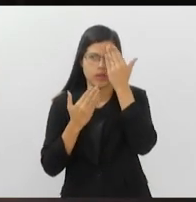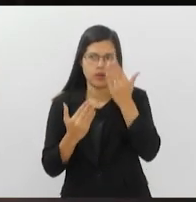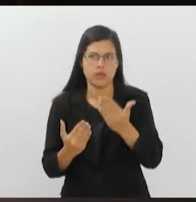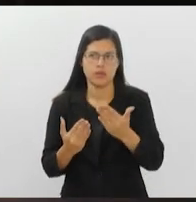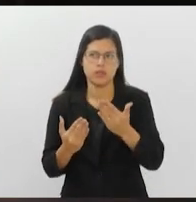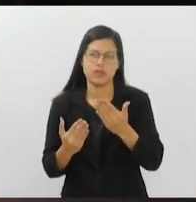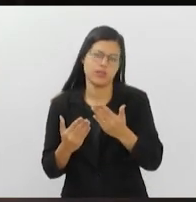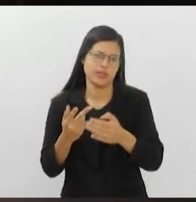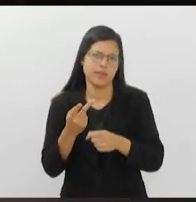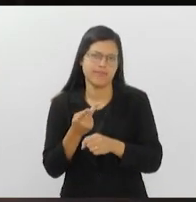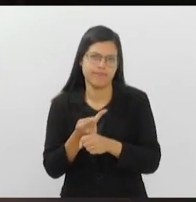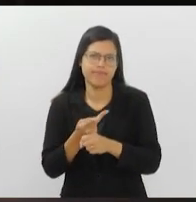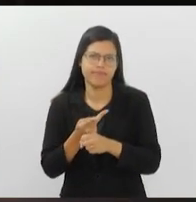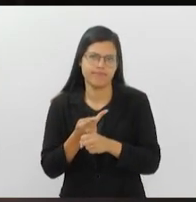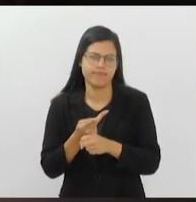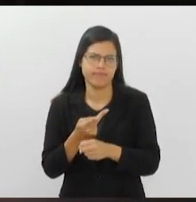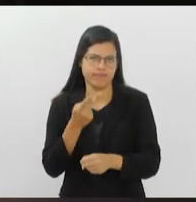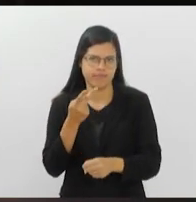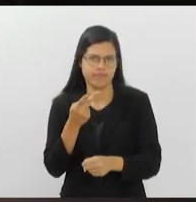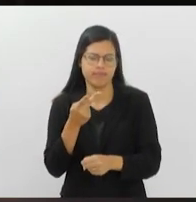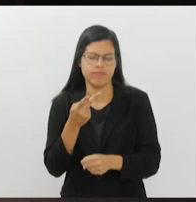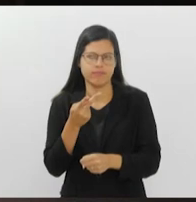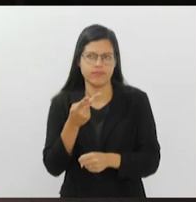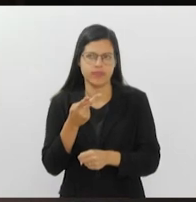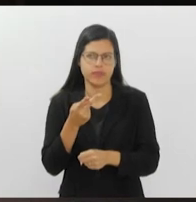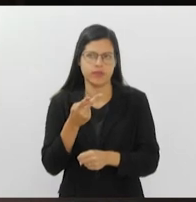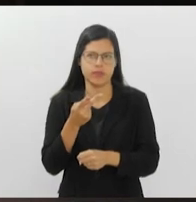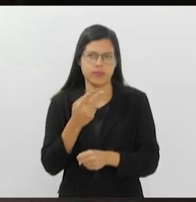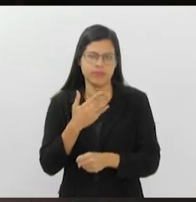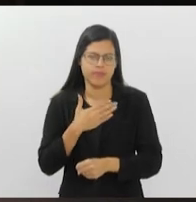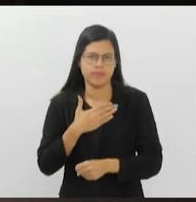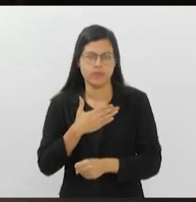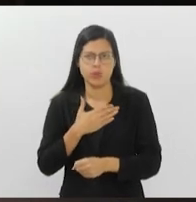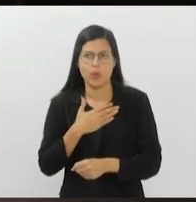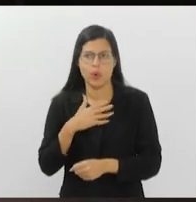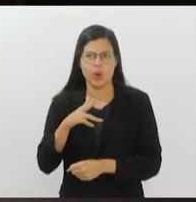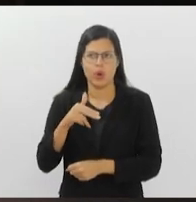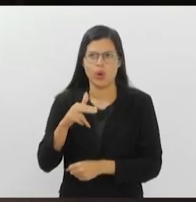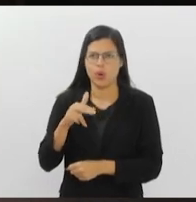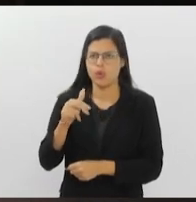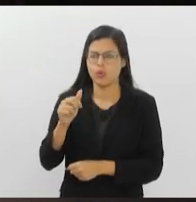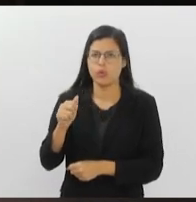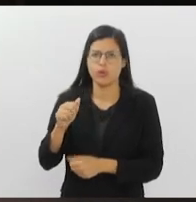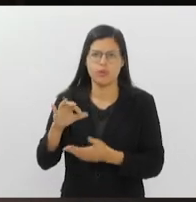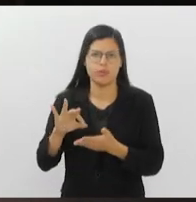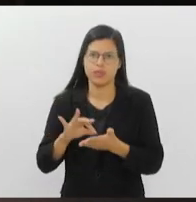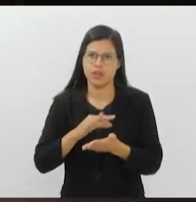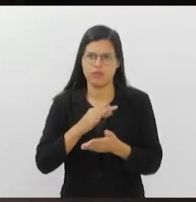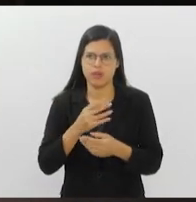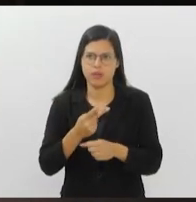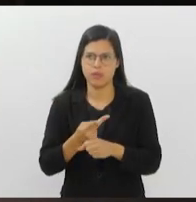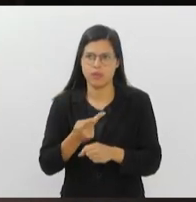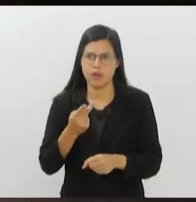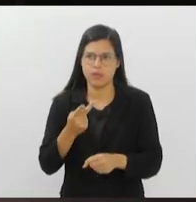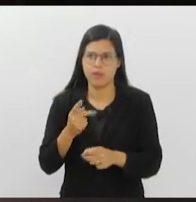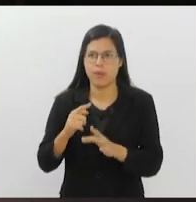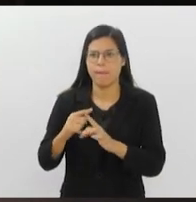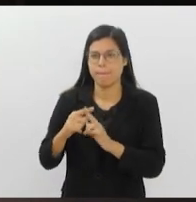premiação. Eu quero dizer que eu nunca me inscreveria no prêmio, mas fui inscrito,